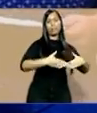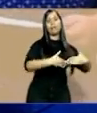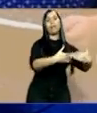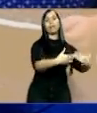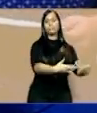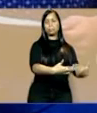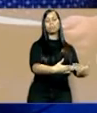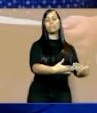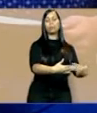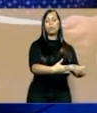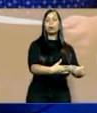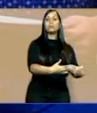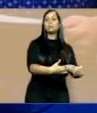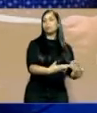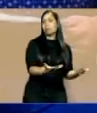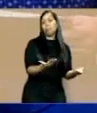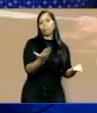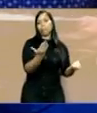à